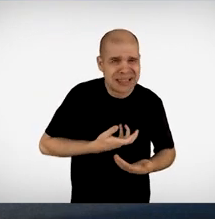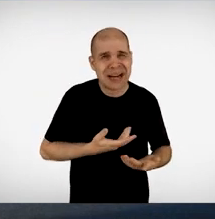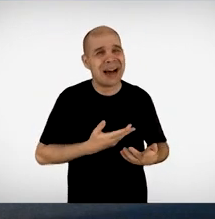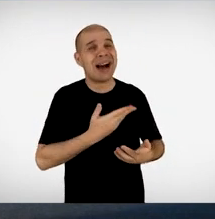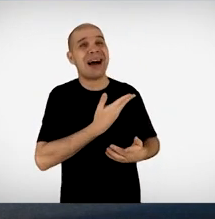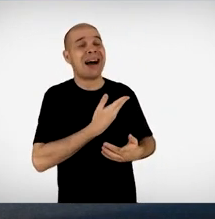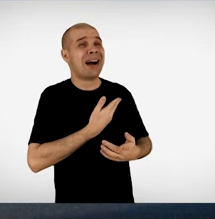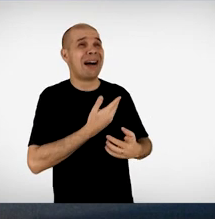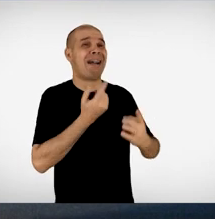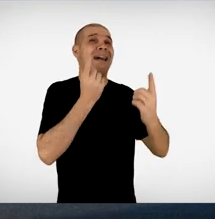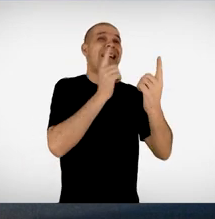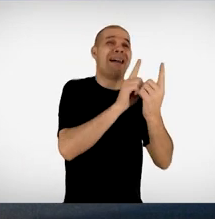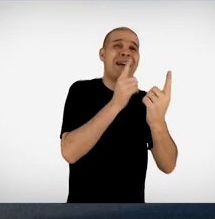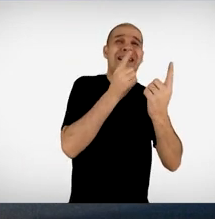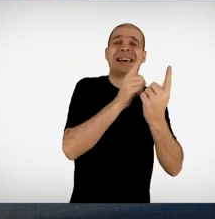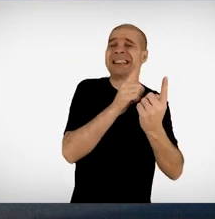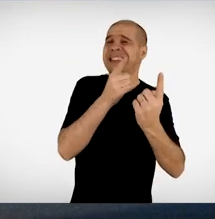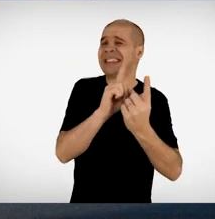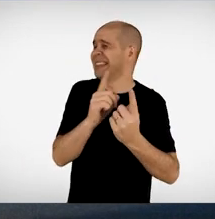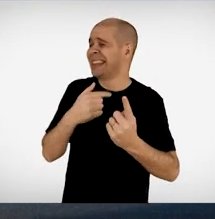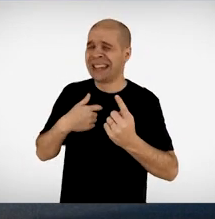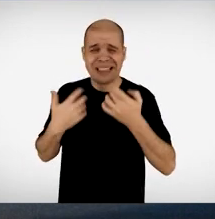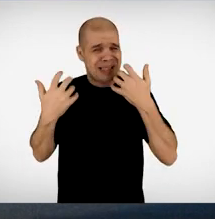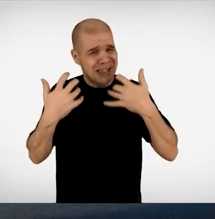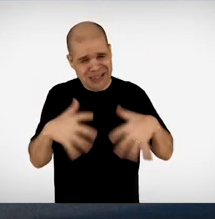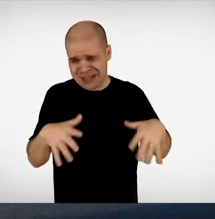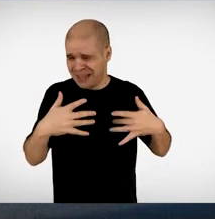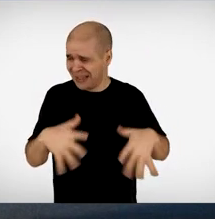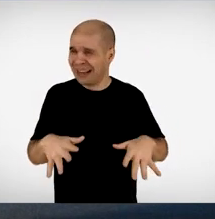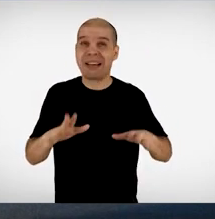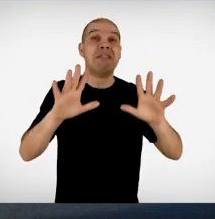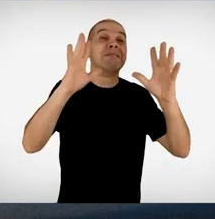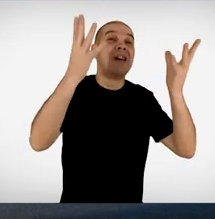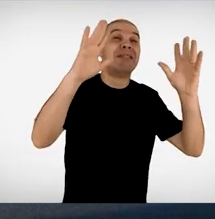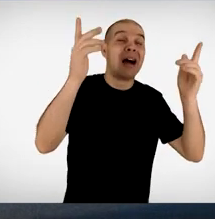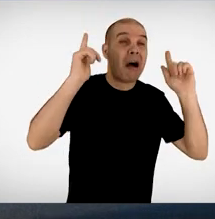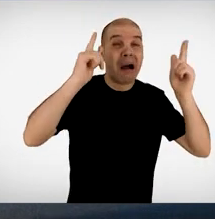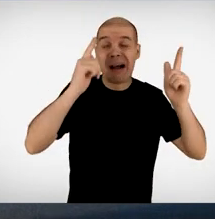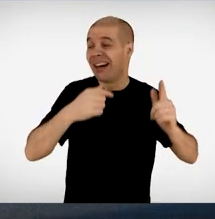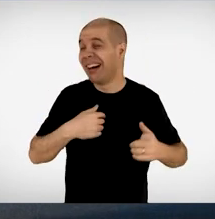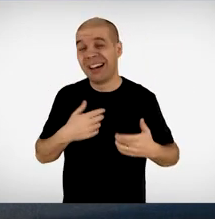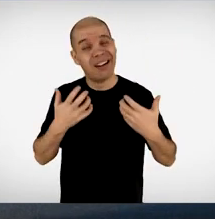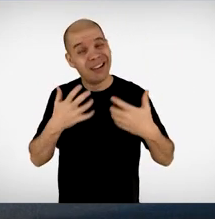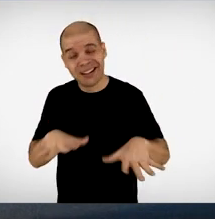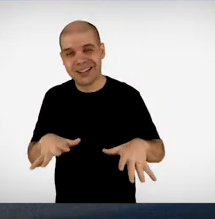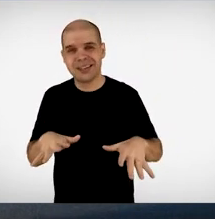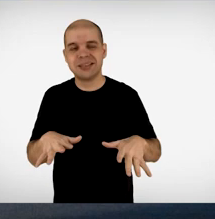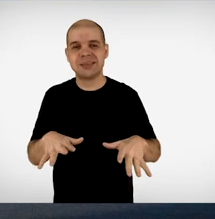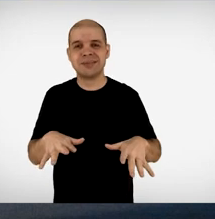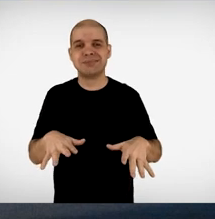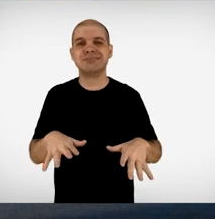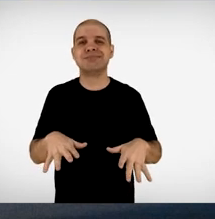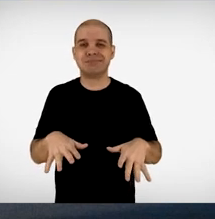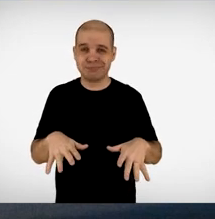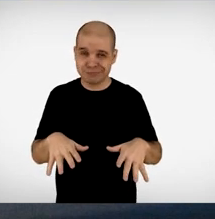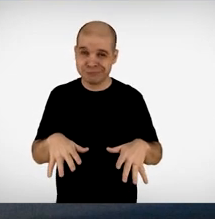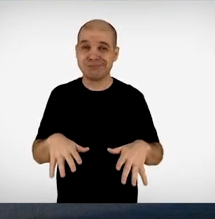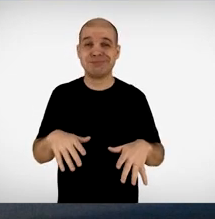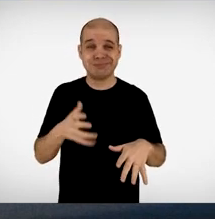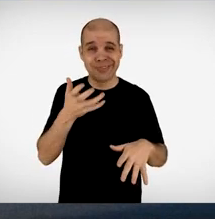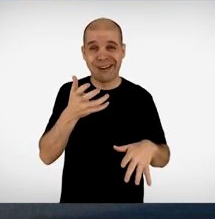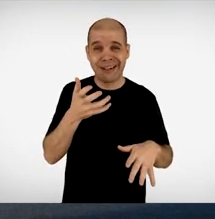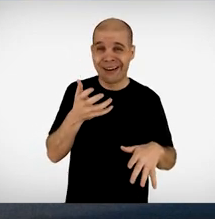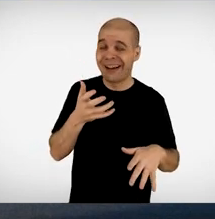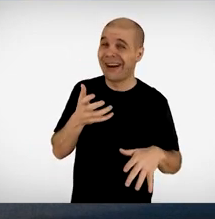amor de Deus, eu não aguento ver tanta gente e ficar indo em tanto evento, e pelo amor de Deus, me tira dessa festa. E